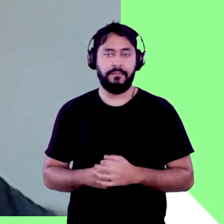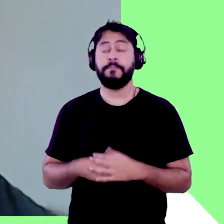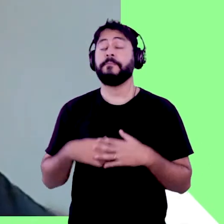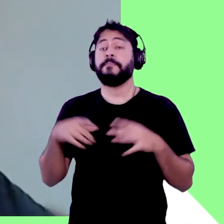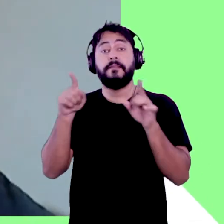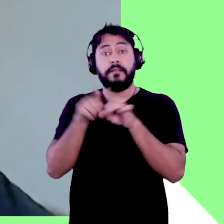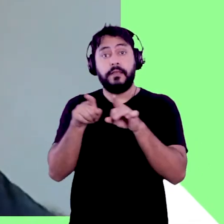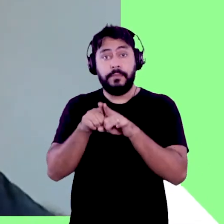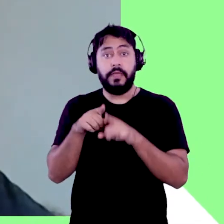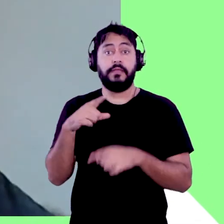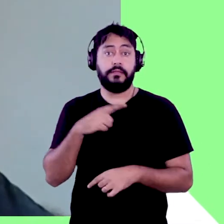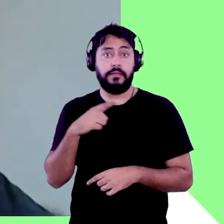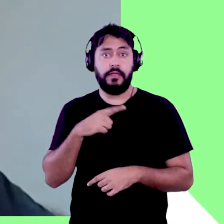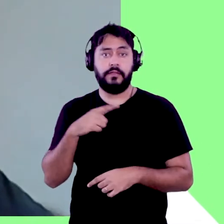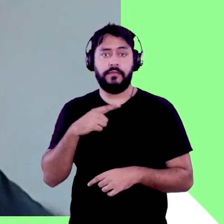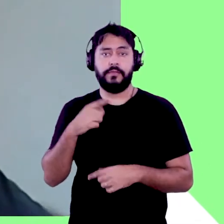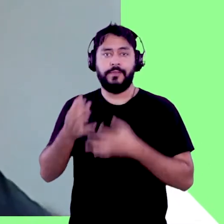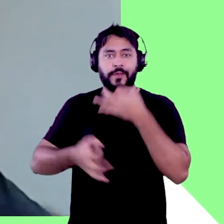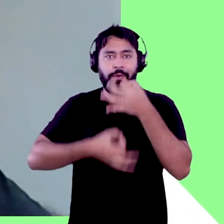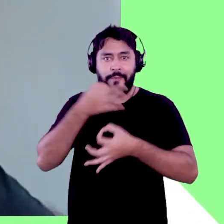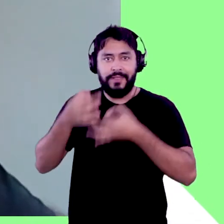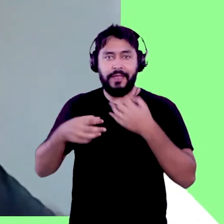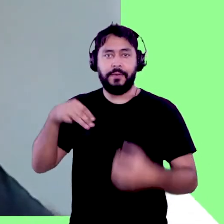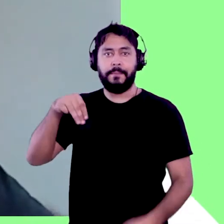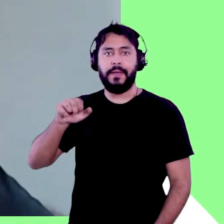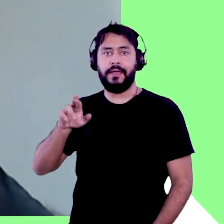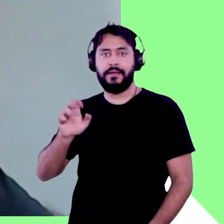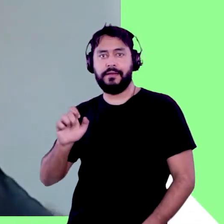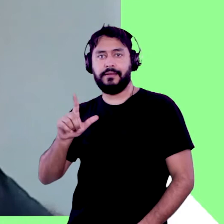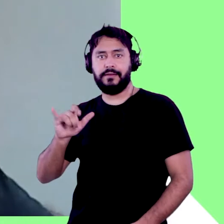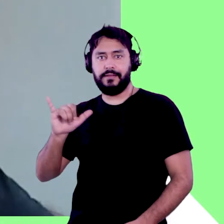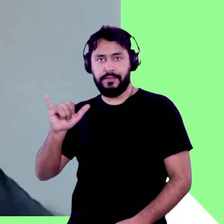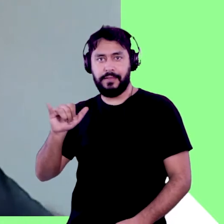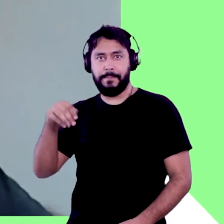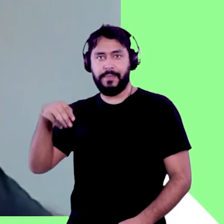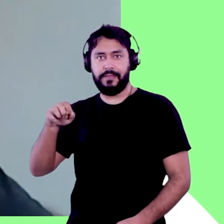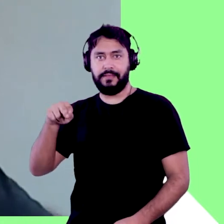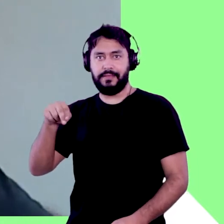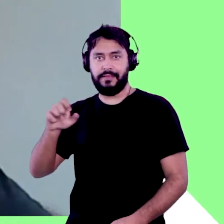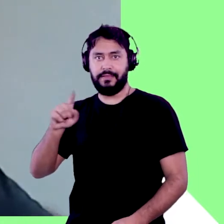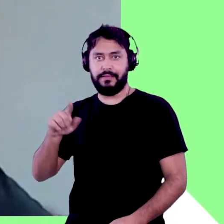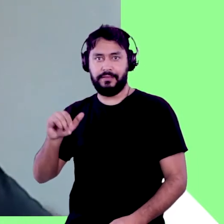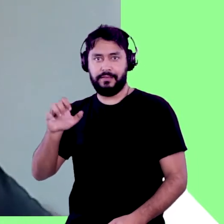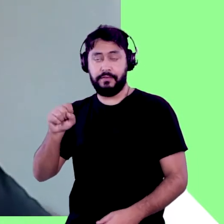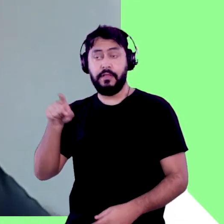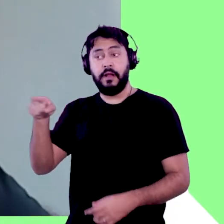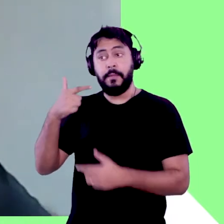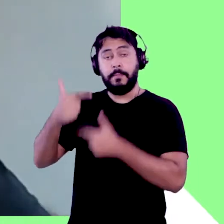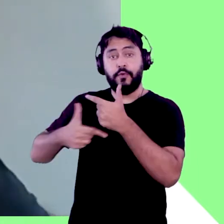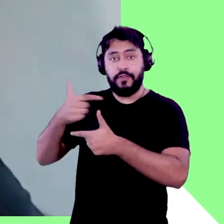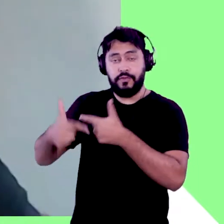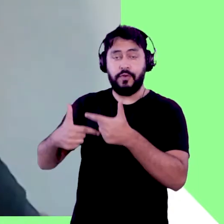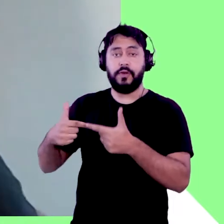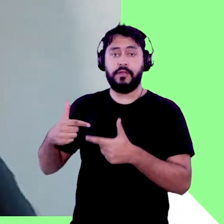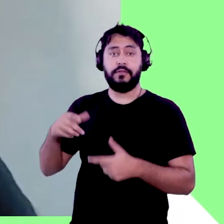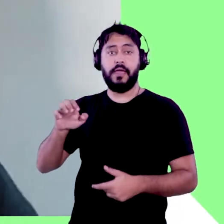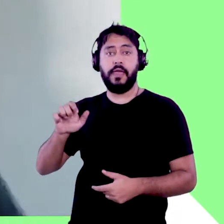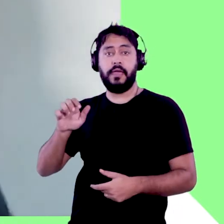um comentário da Marli de Menezes, que ela é professora de ergonomia na área de design. E ela sempre diz que quando a gente atende,